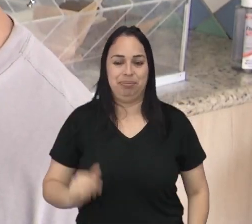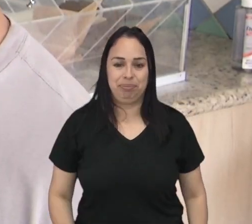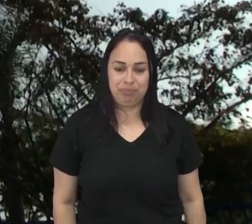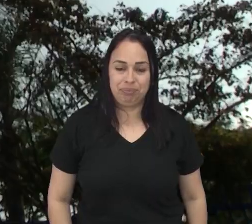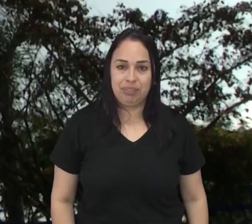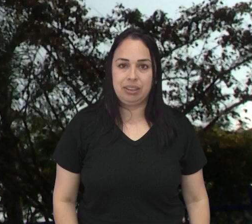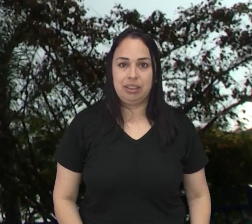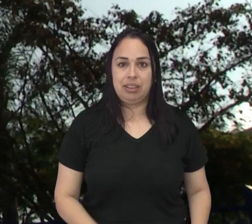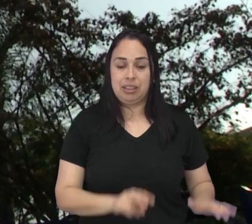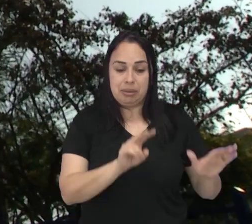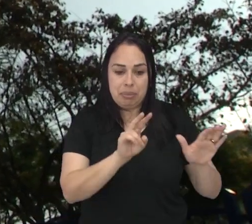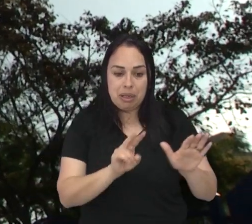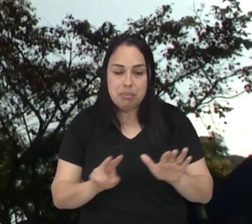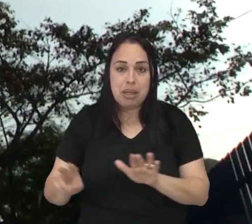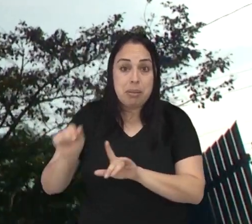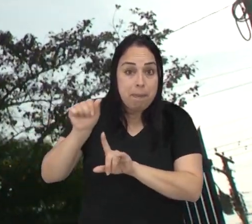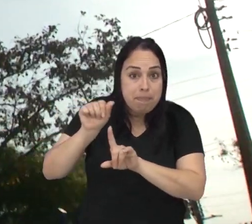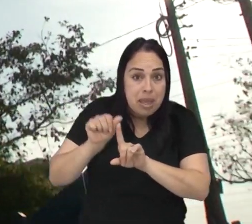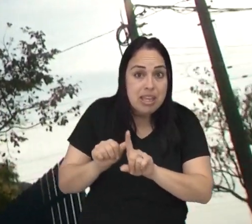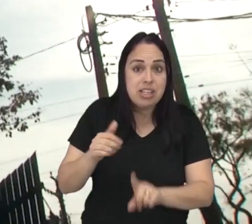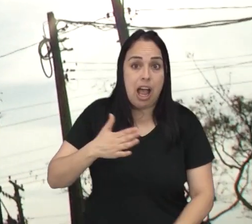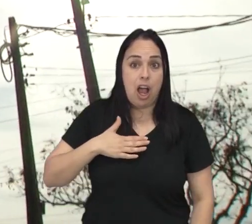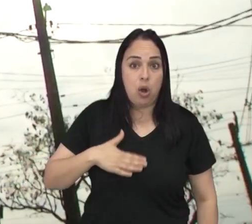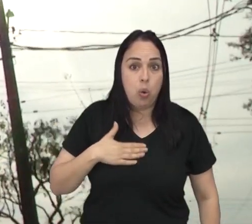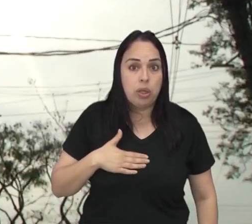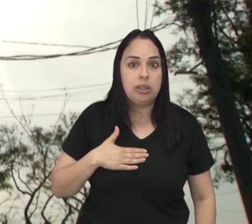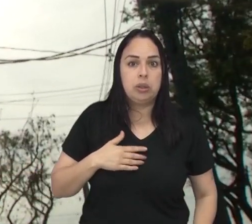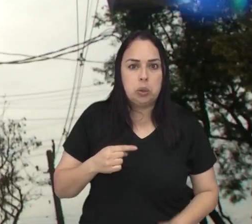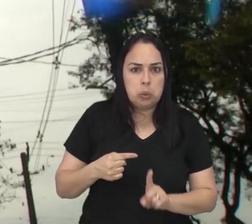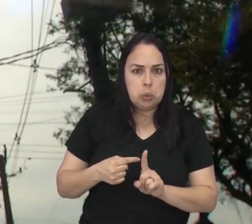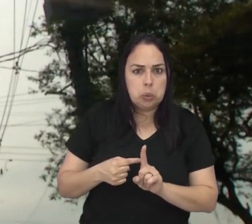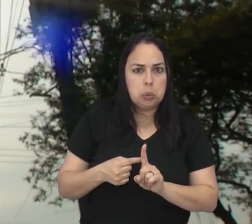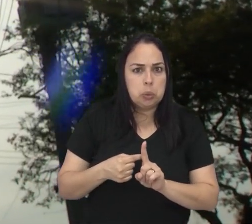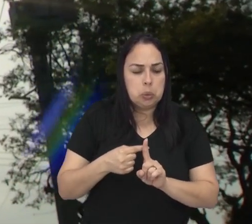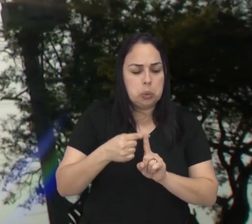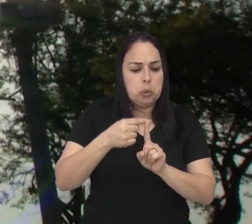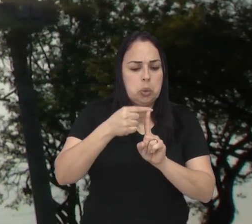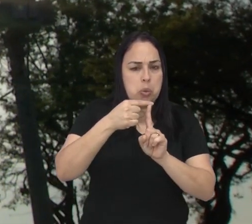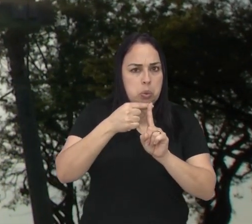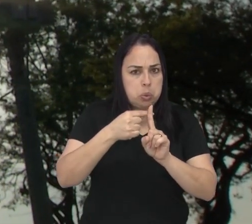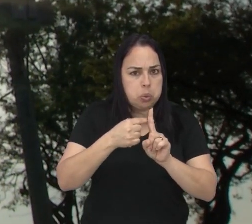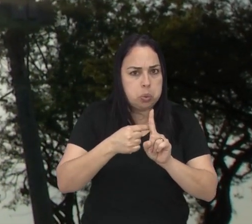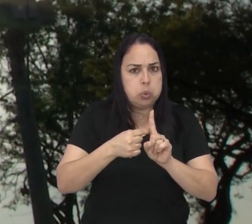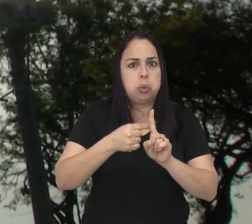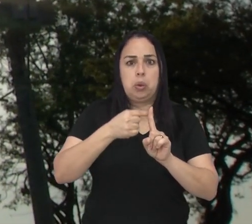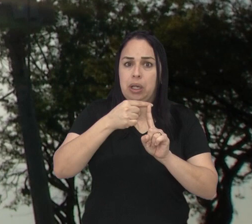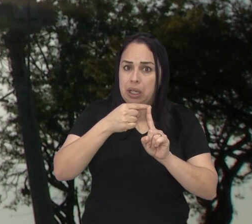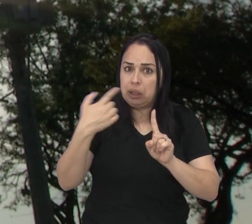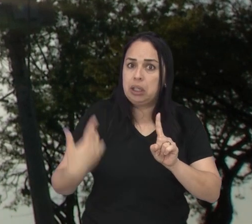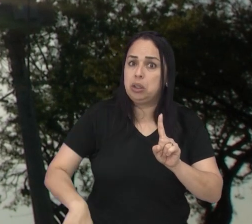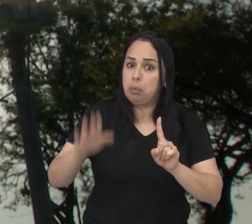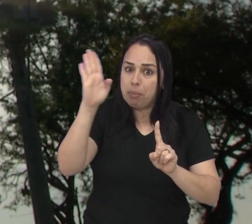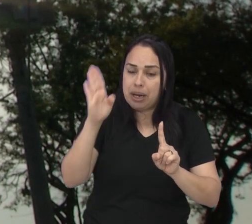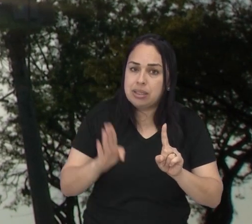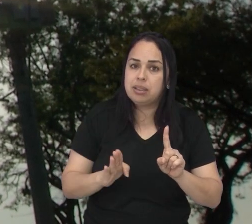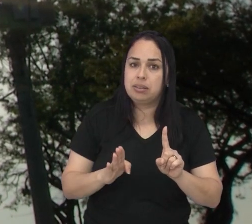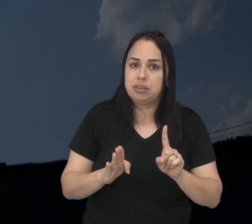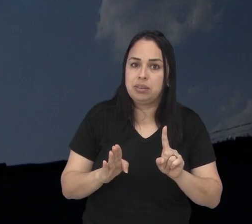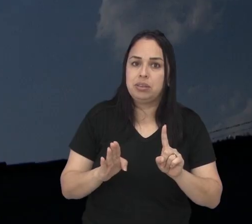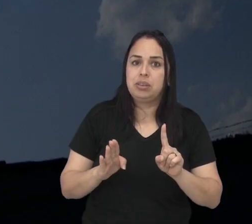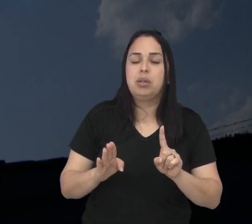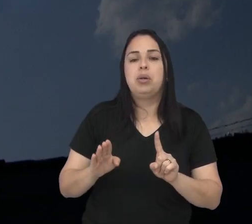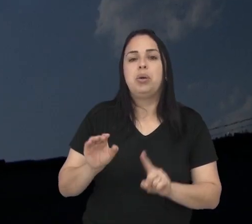no ano, né? Durante as primeiras semanas do mês de agosto, foram registrados picos de calor em todo o